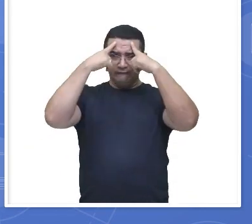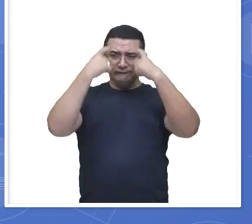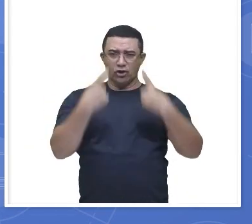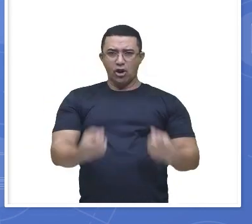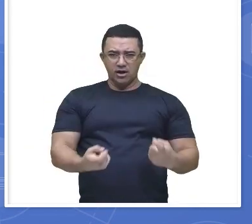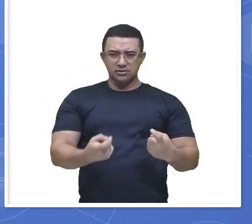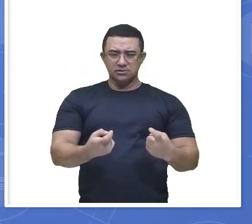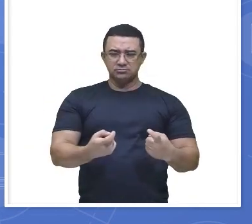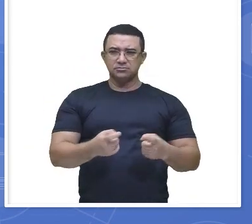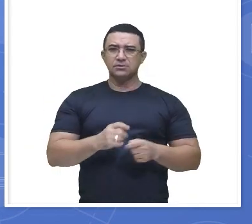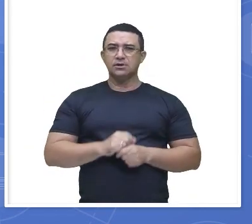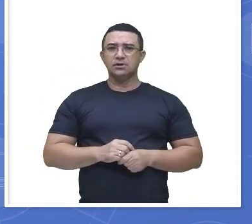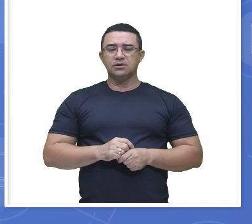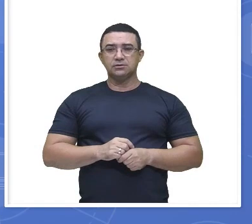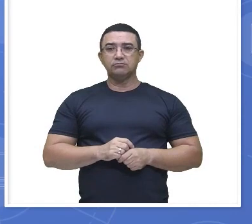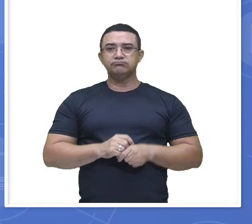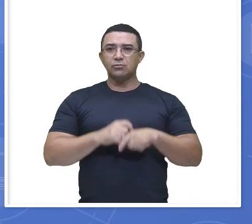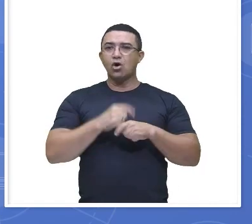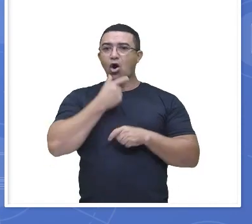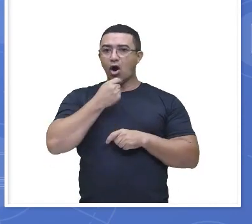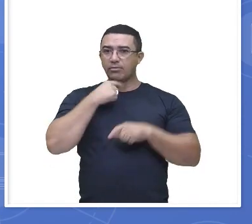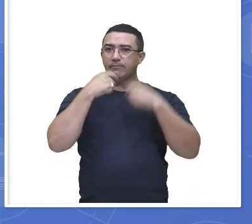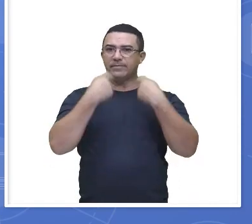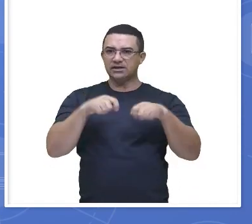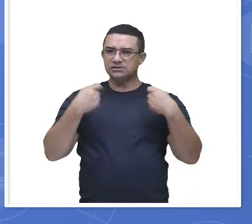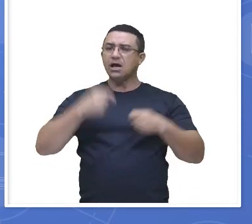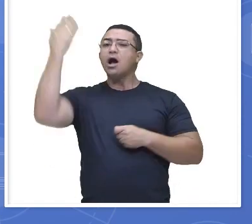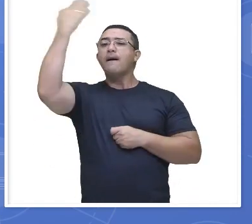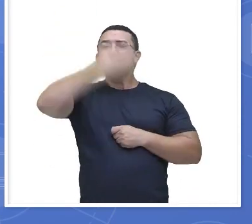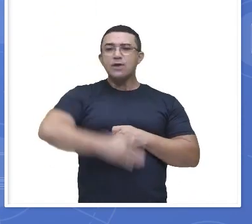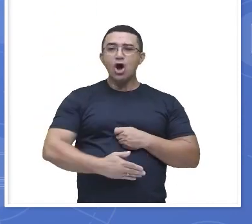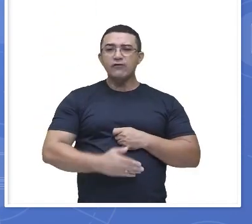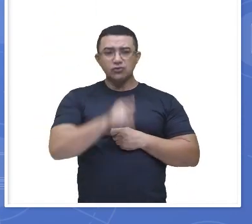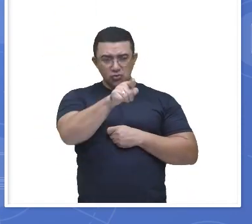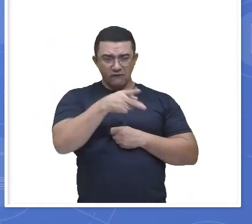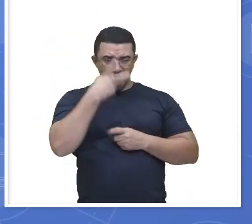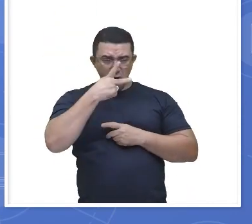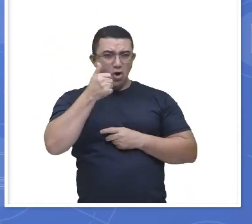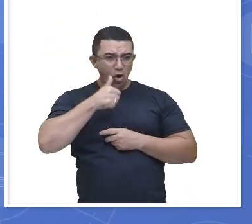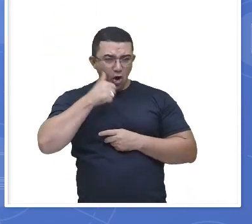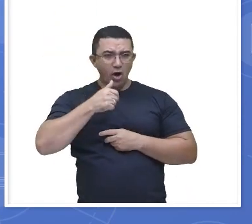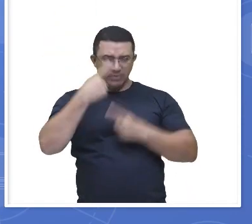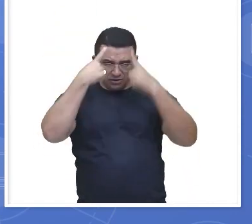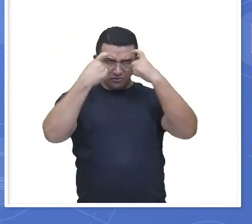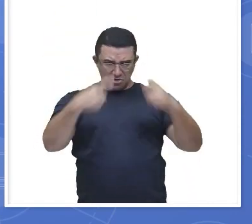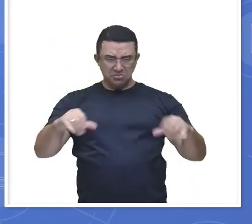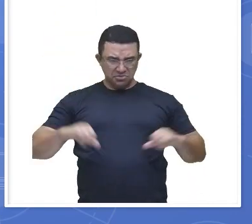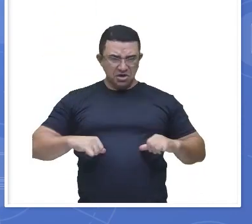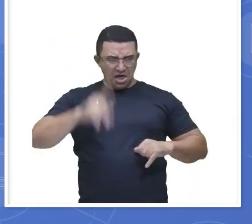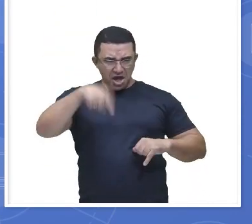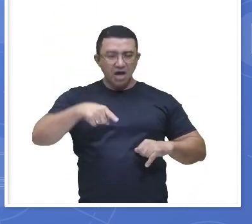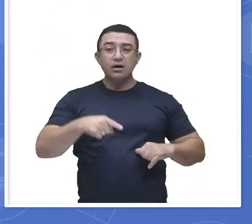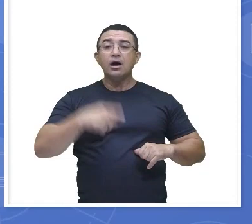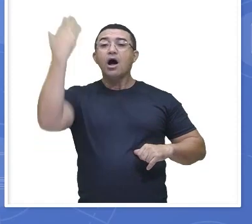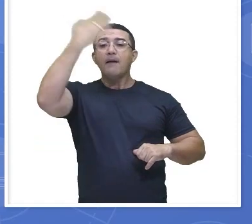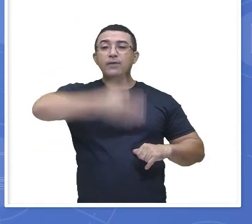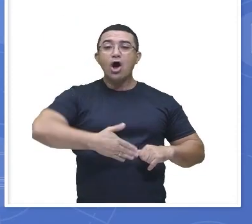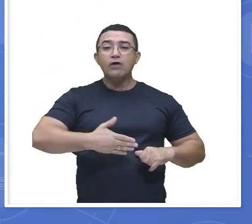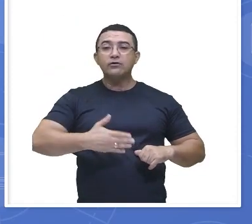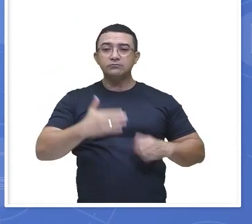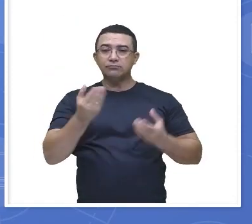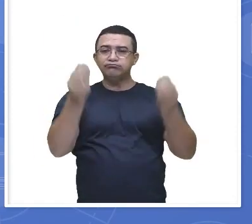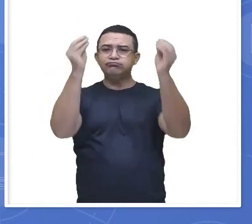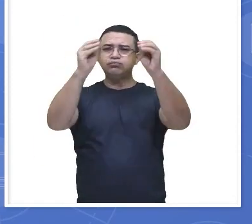nessa argumentação, ele tem que trazer para nós argumentos que comprovem esta afirmação, ok? Ele precisa comprovar, então, por meio da